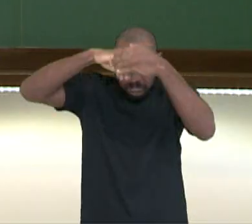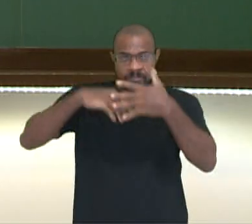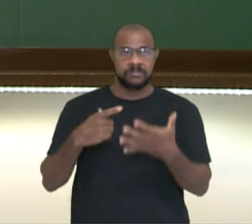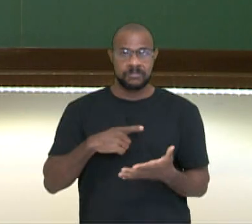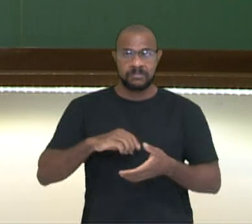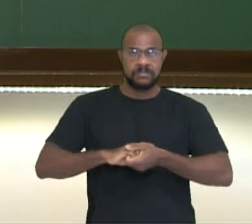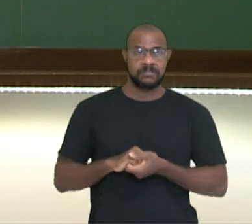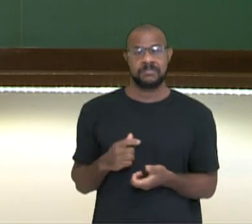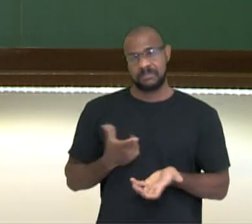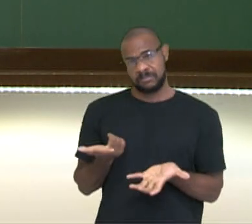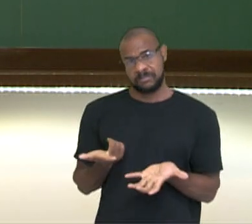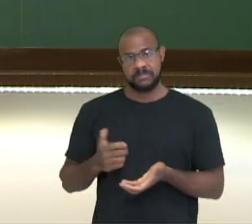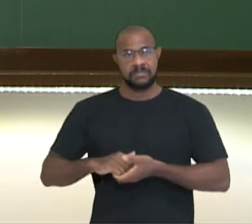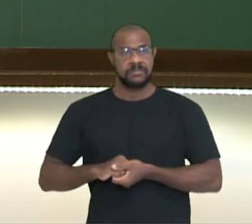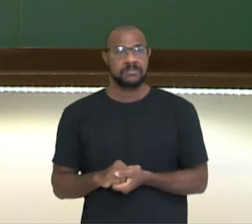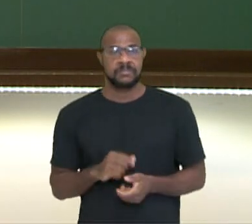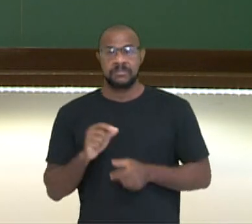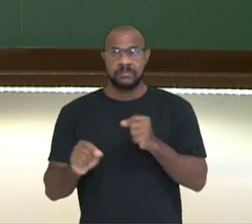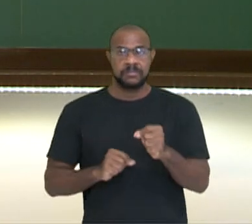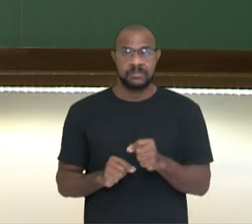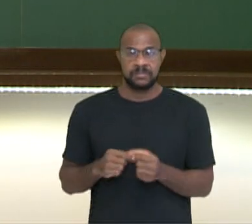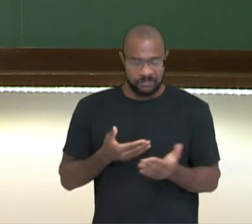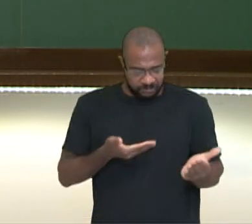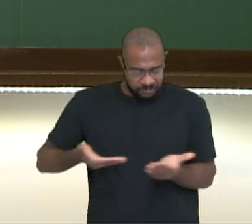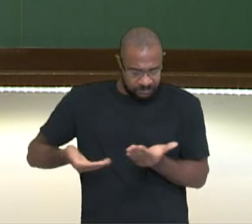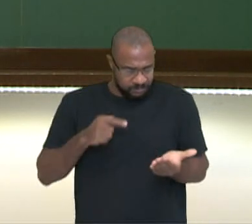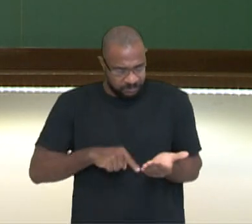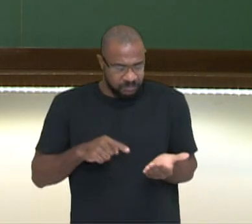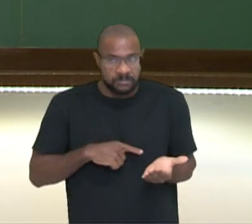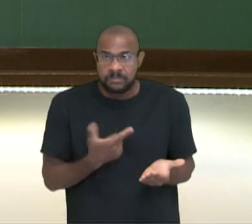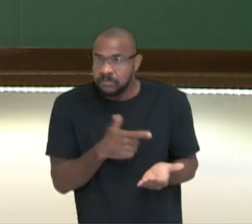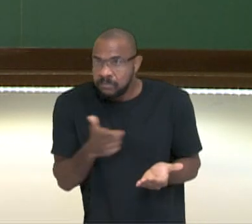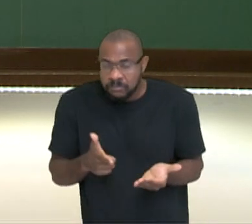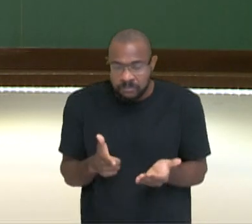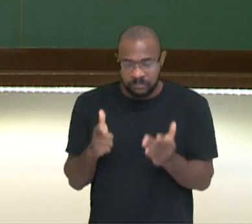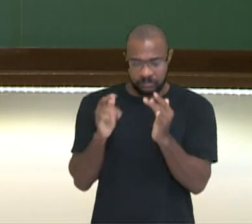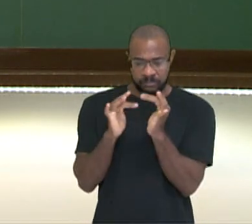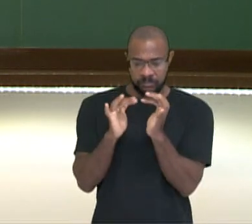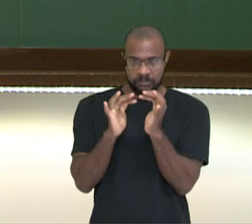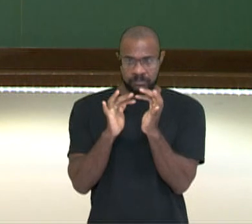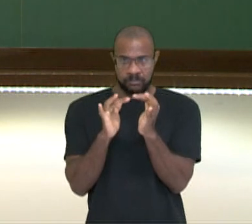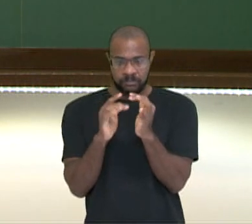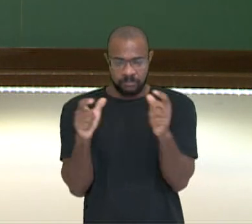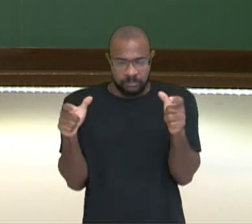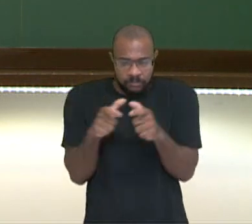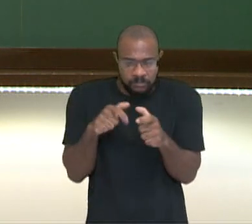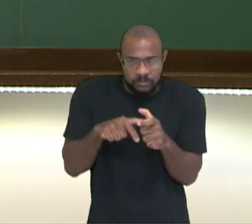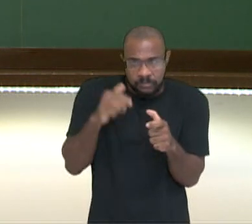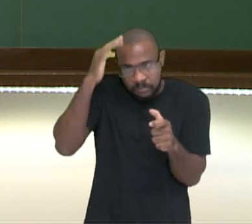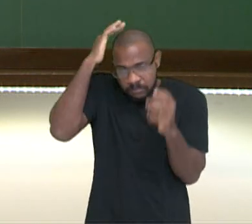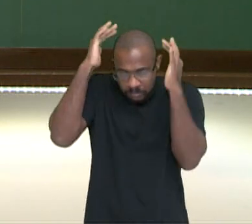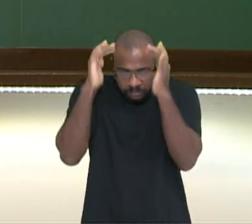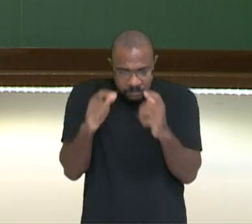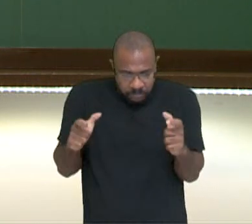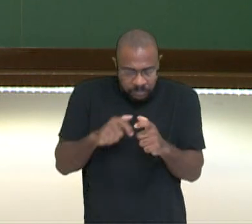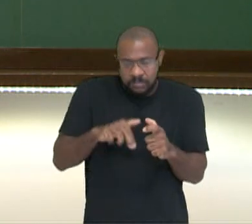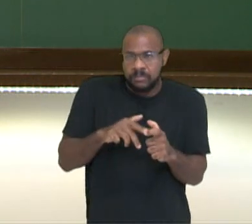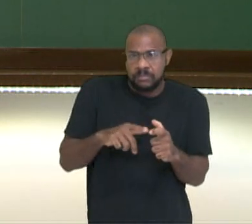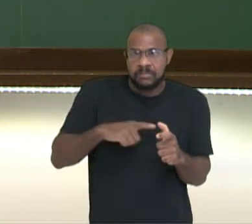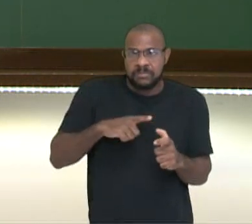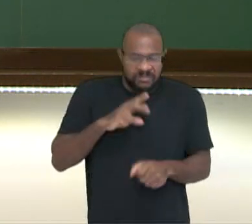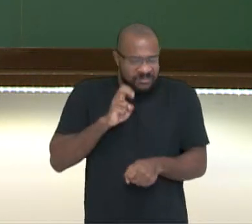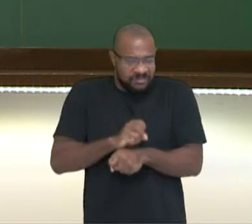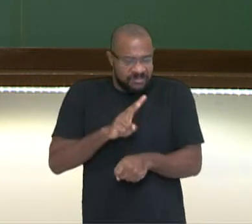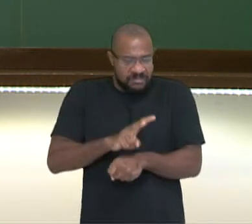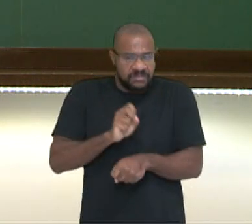recentes mostram, então, que mesmo os bebês que não nascem com microcefalia, né, bebês que nasceram de mães que foram expostas ao vírus do